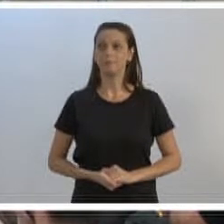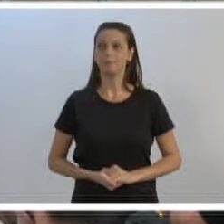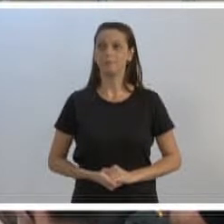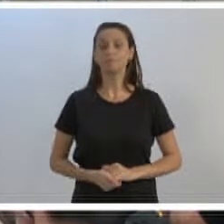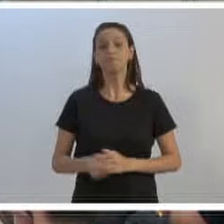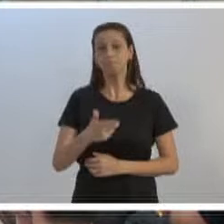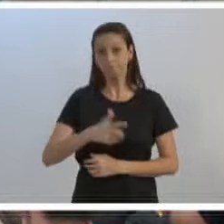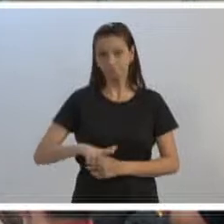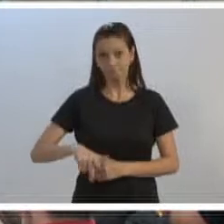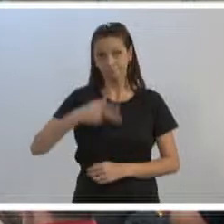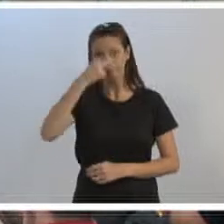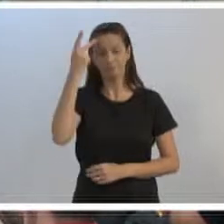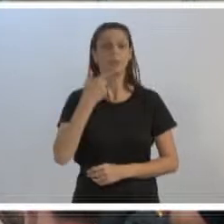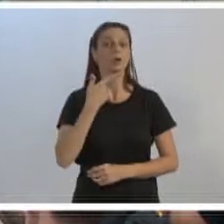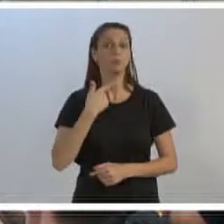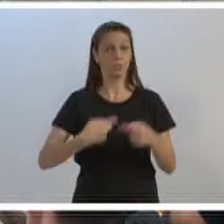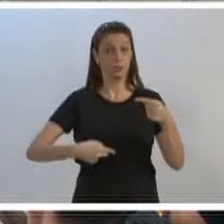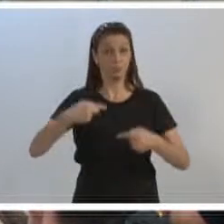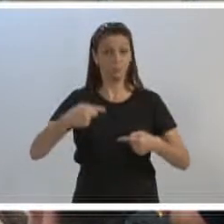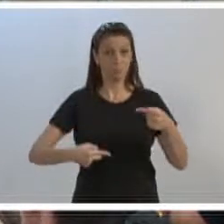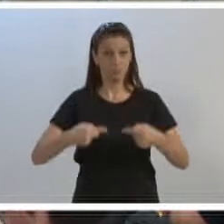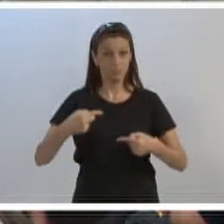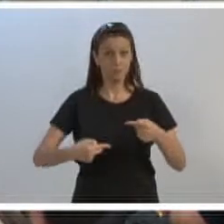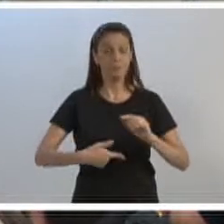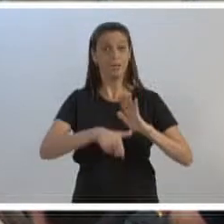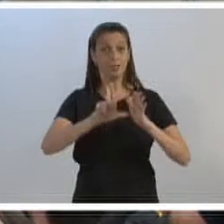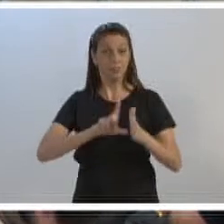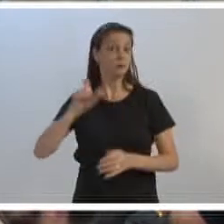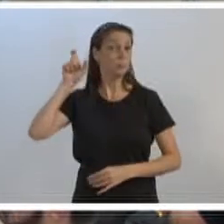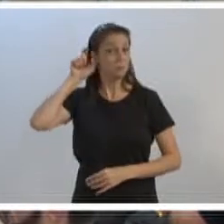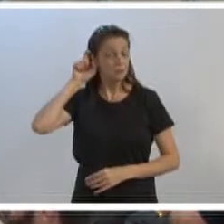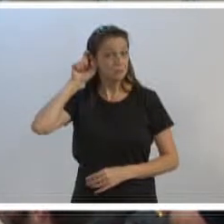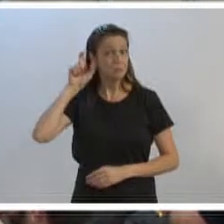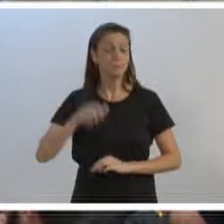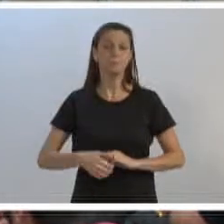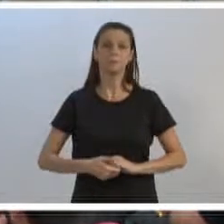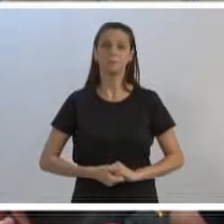Tem mais alguém que queira discutir antes do vereador Jens Jürg Mantal?